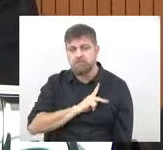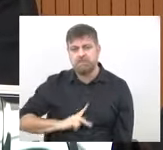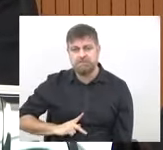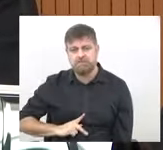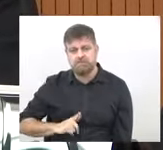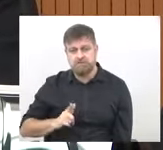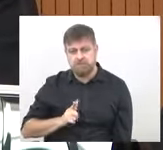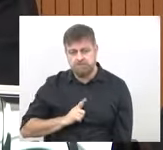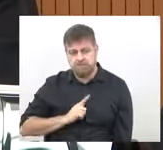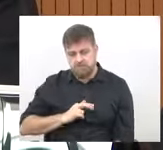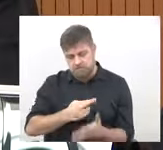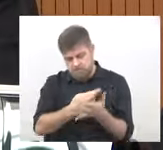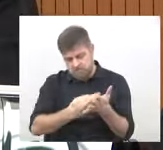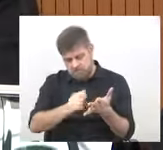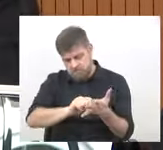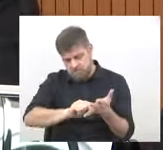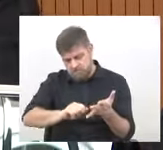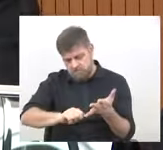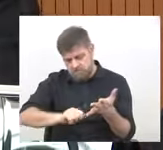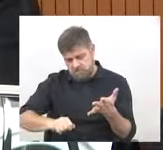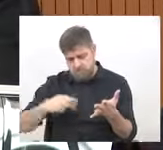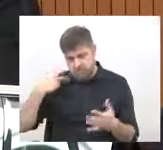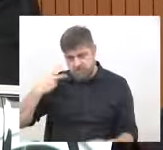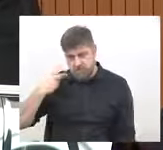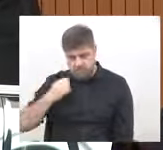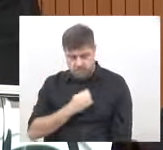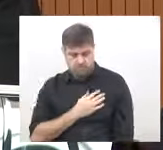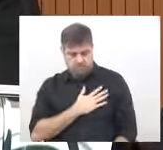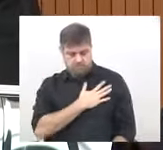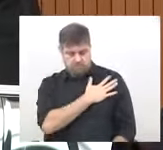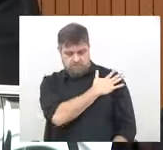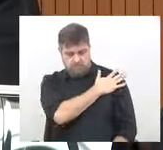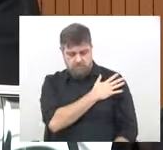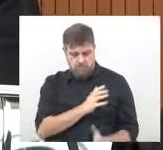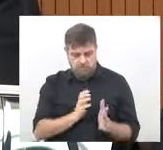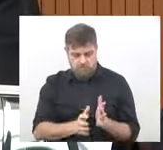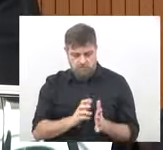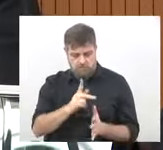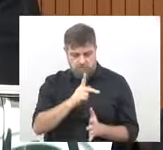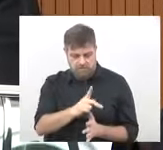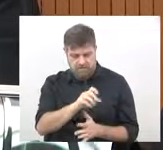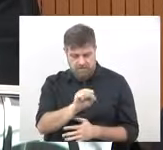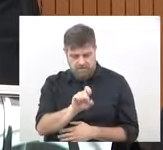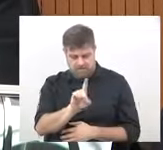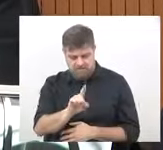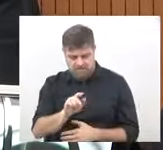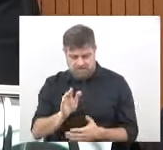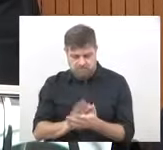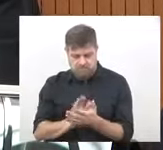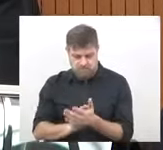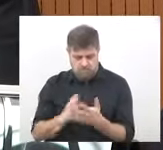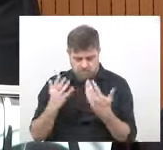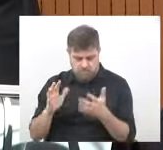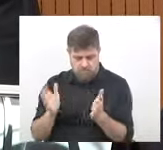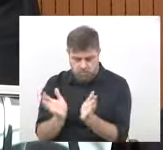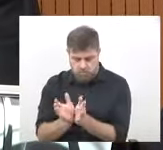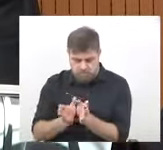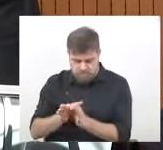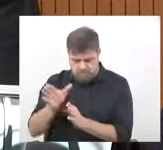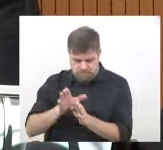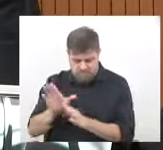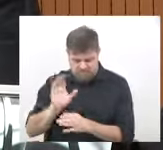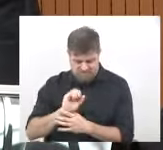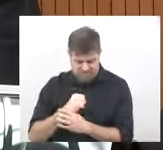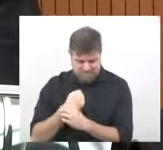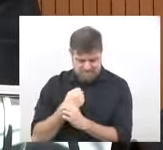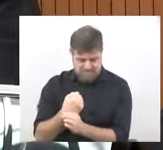requerimento 2.877, de autoria do vereador Tenente Santini, do PSD, e quero aplauso ao Conselho Municipal de Segurança Pública